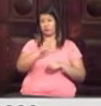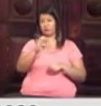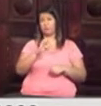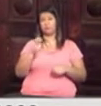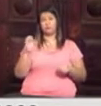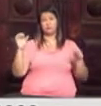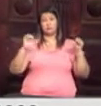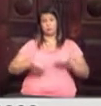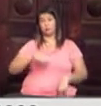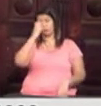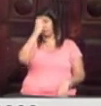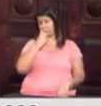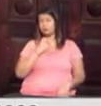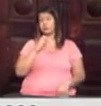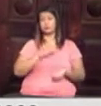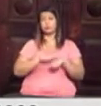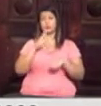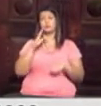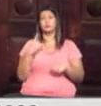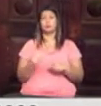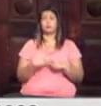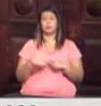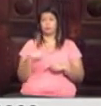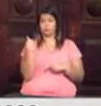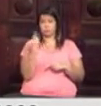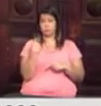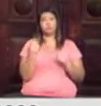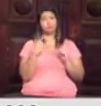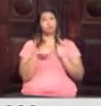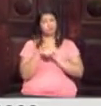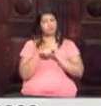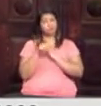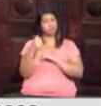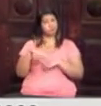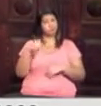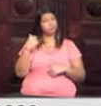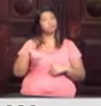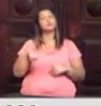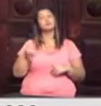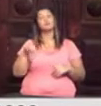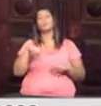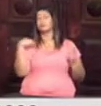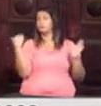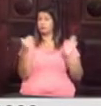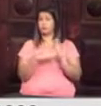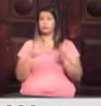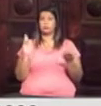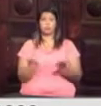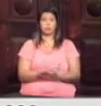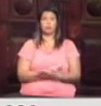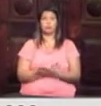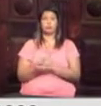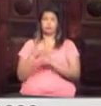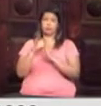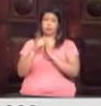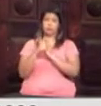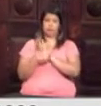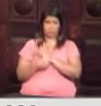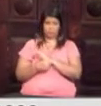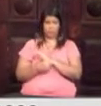nós possamos fazer uma avaliação de tudo o que se passou nos últimos